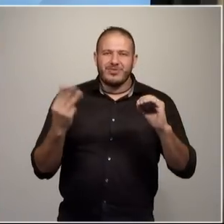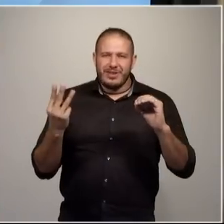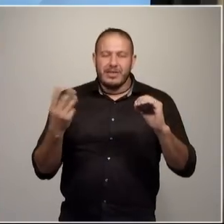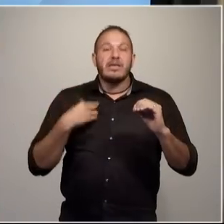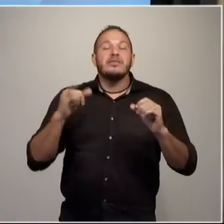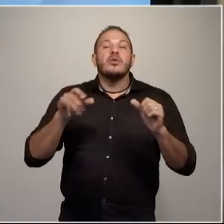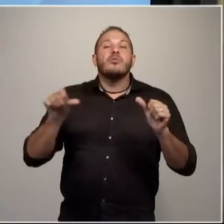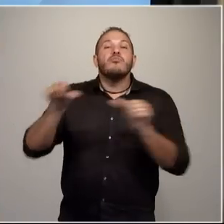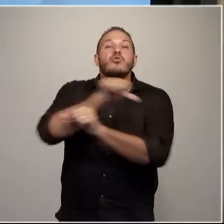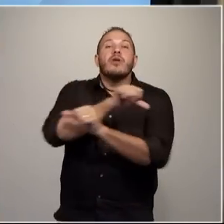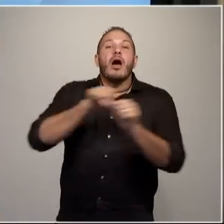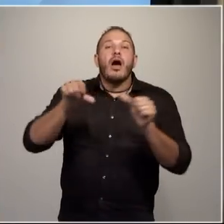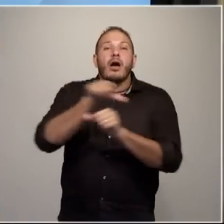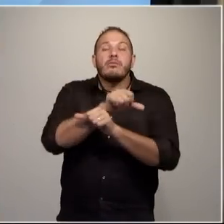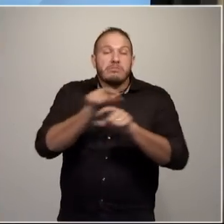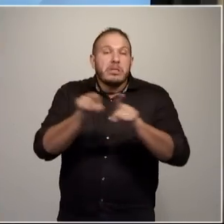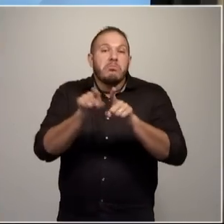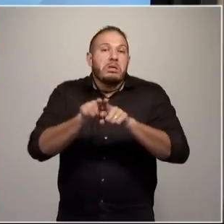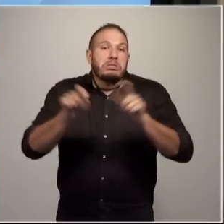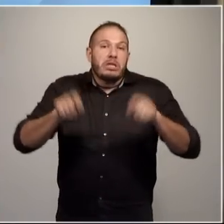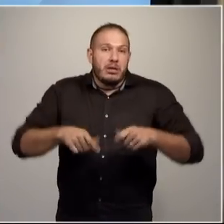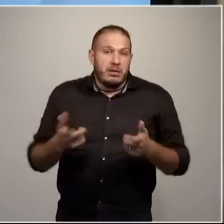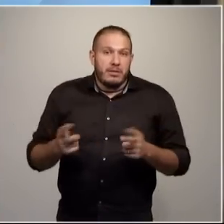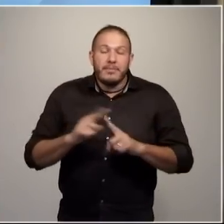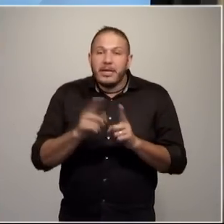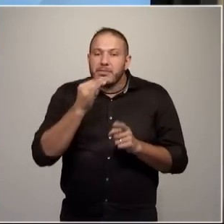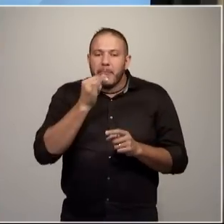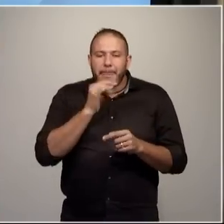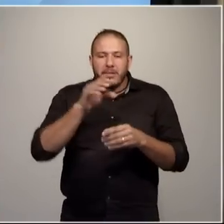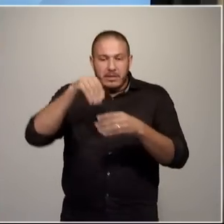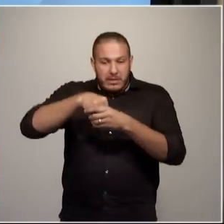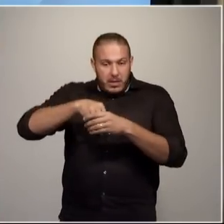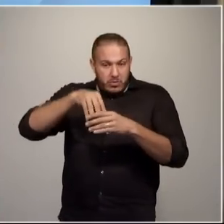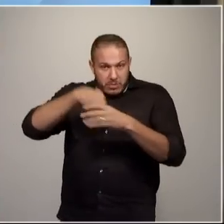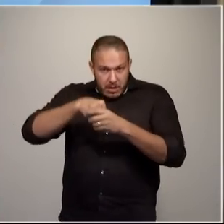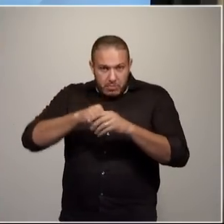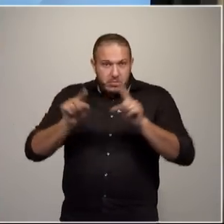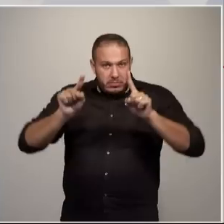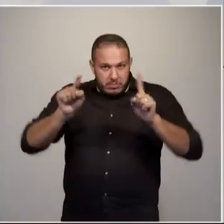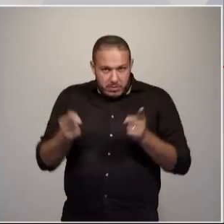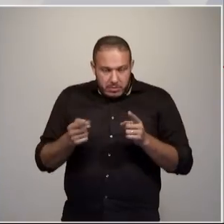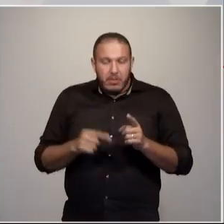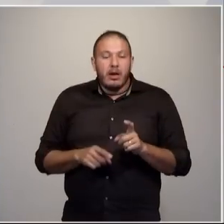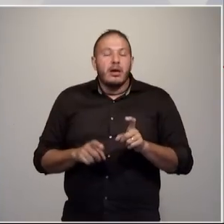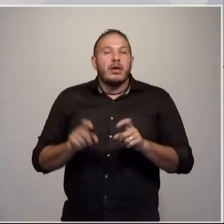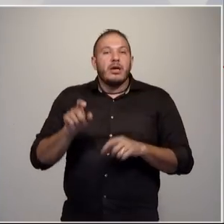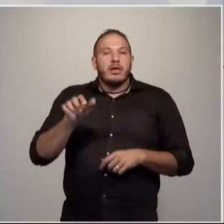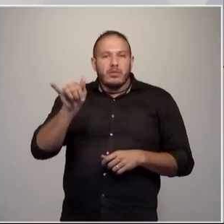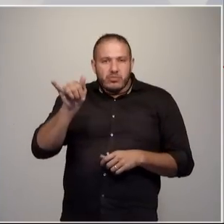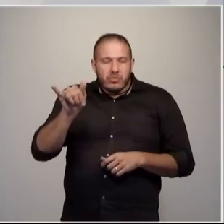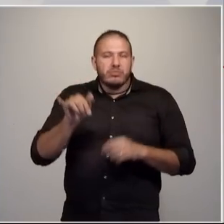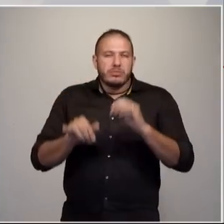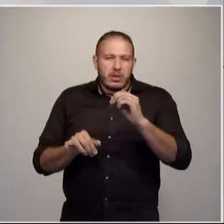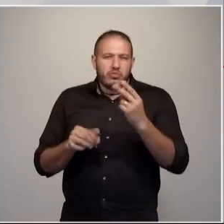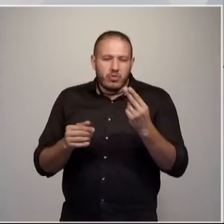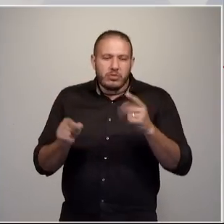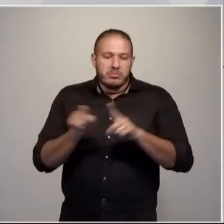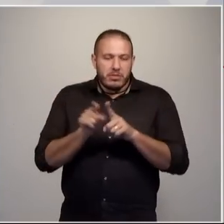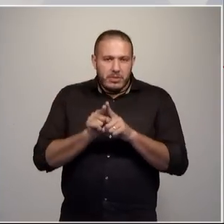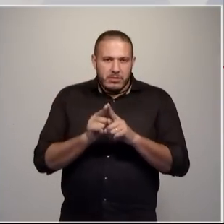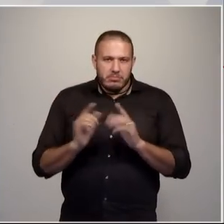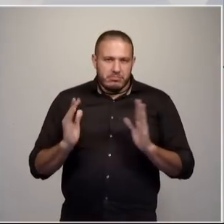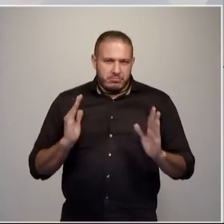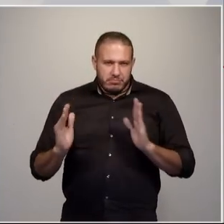fica certo. Só que aí fica assim, dentro o y 0,2 e à direita o x, então